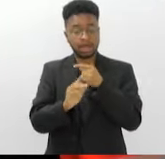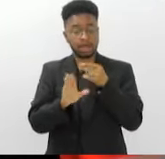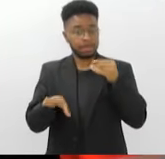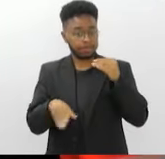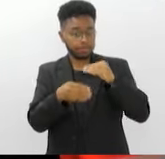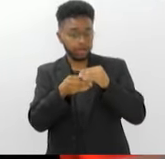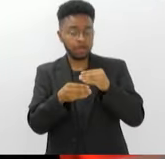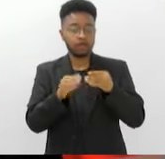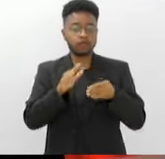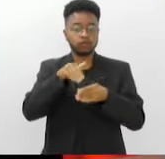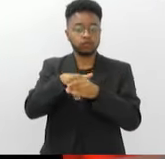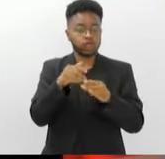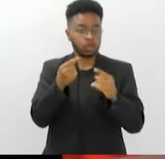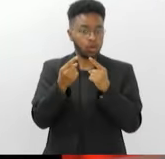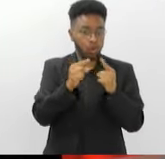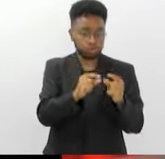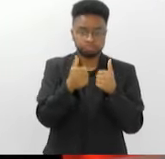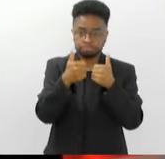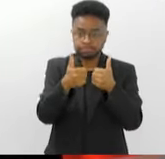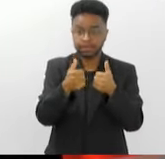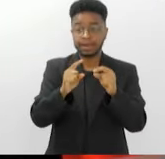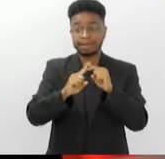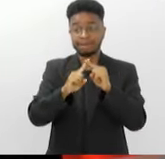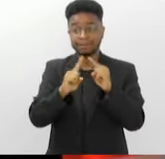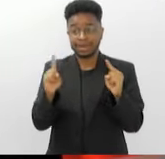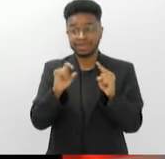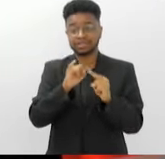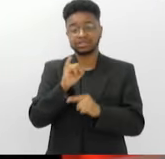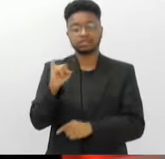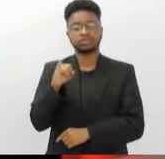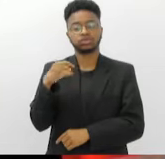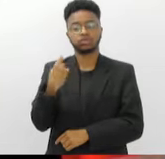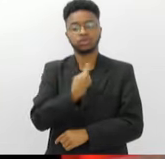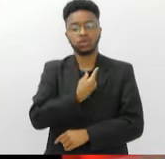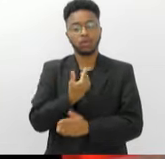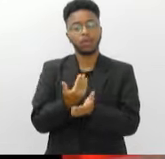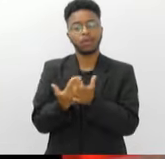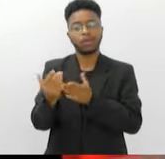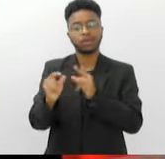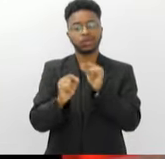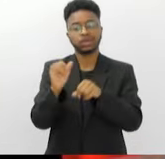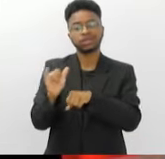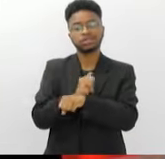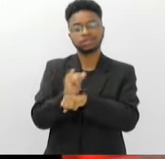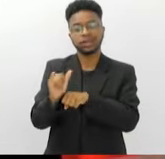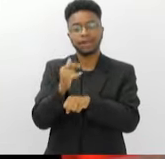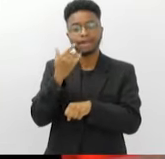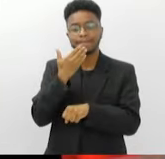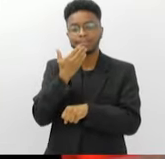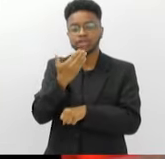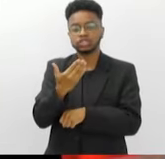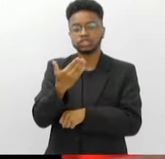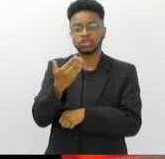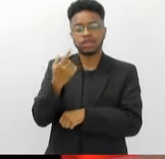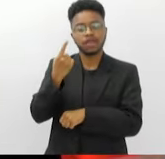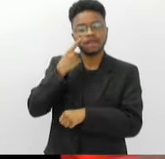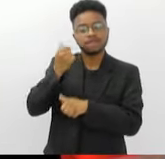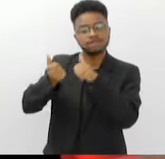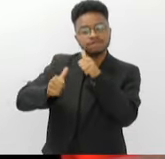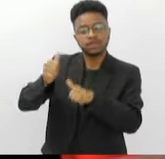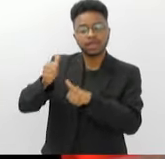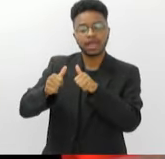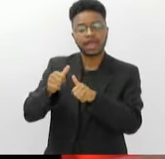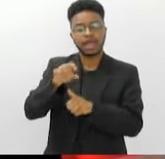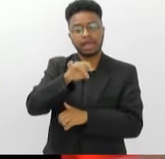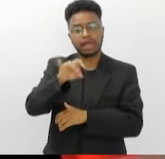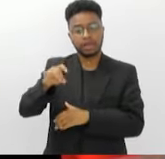contrário, declarar o voto contrário. Agora, se a gente inaugura aqui o método de pedir verificação a cada projeto que a